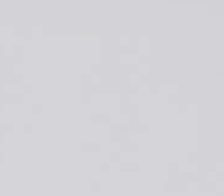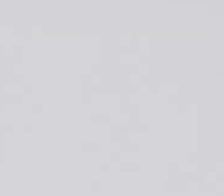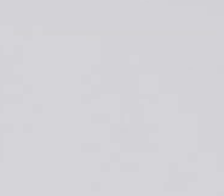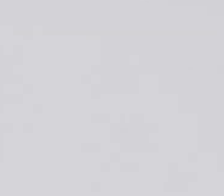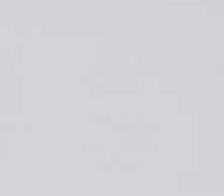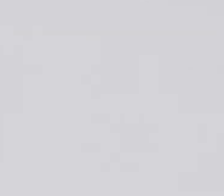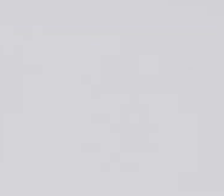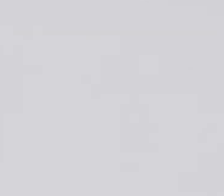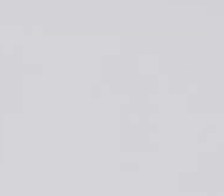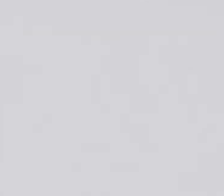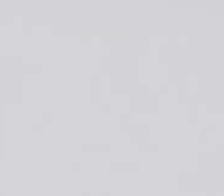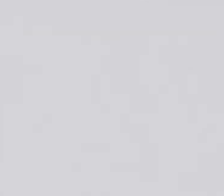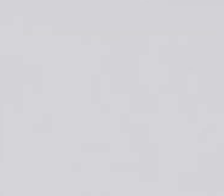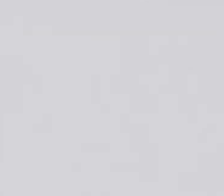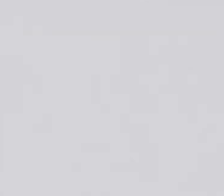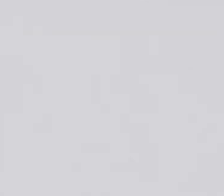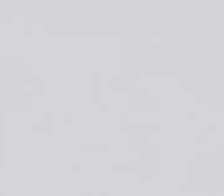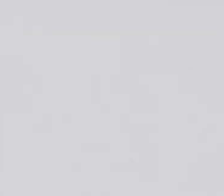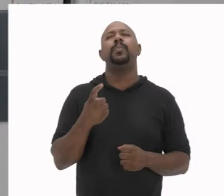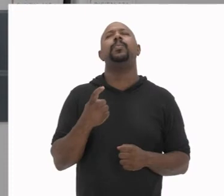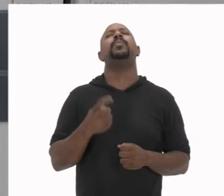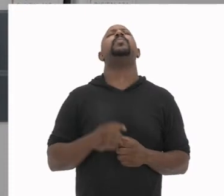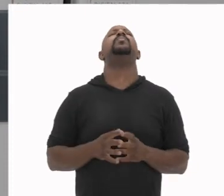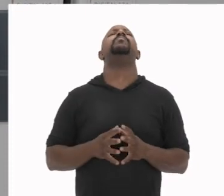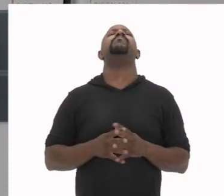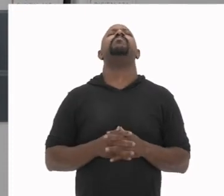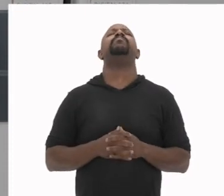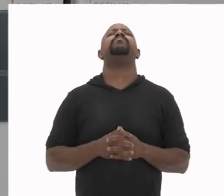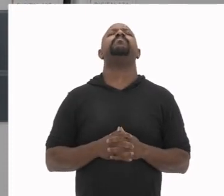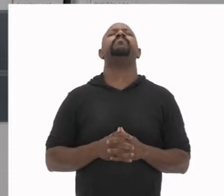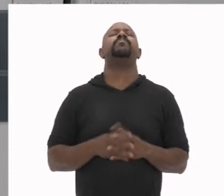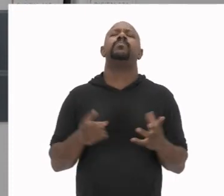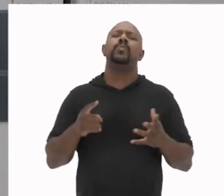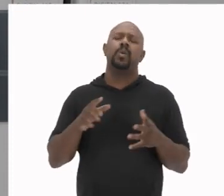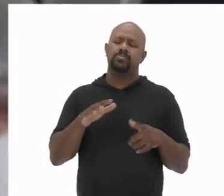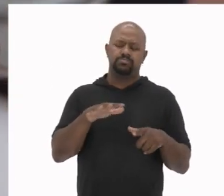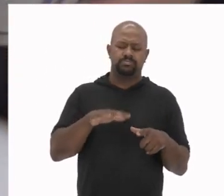em forma de pera com um bico fino e comprido no topo. Aqui é um